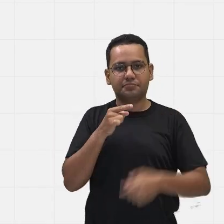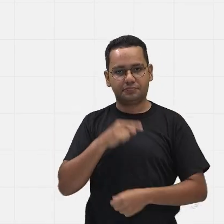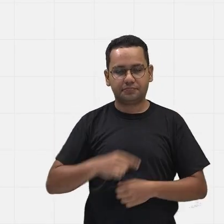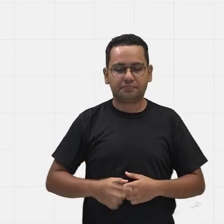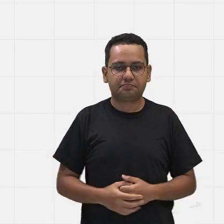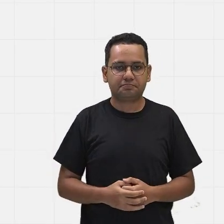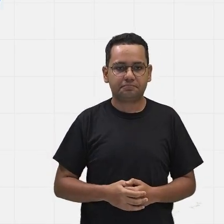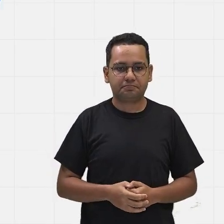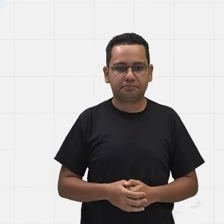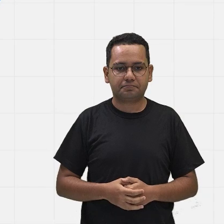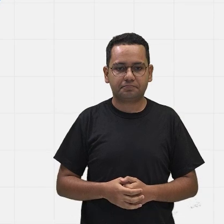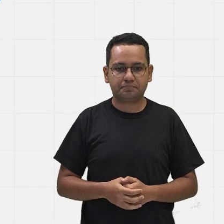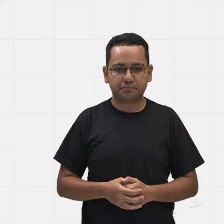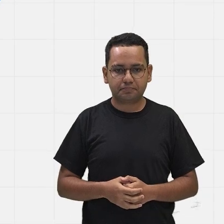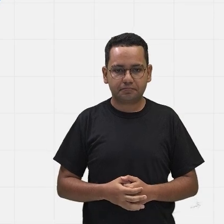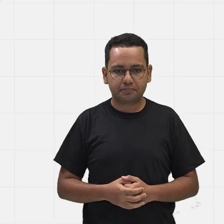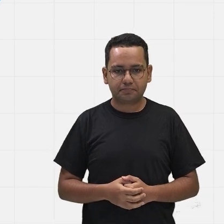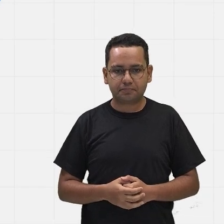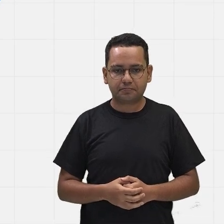Seguinte.